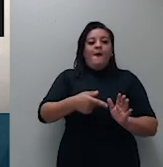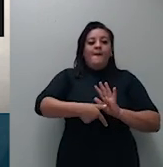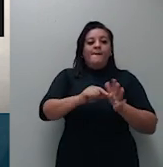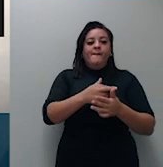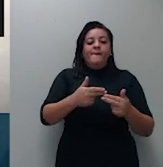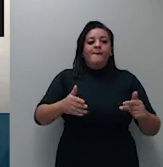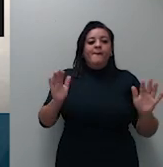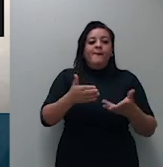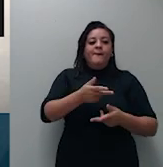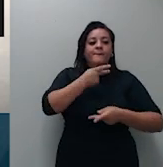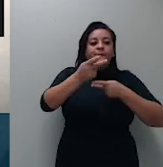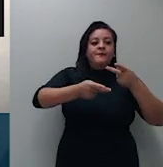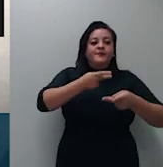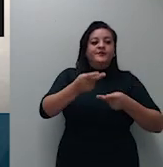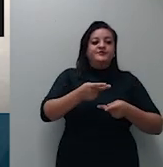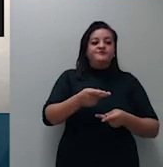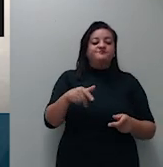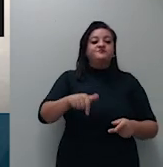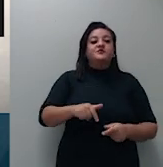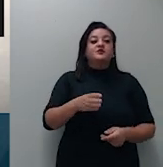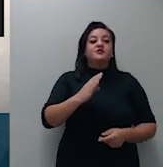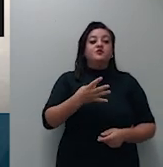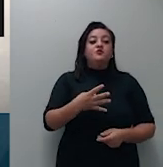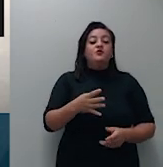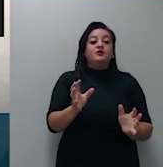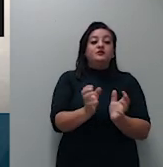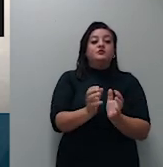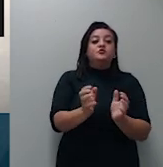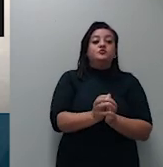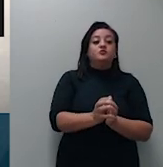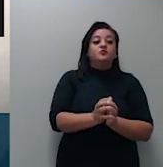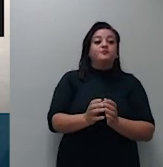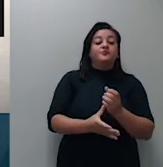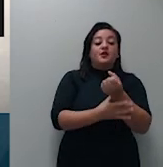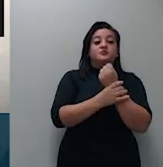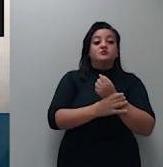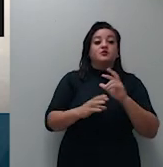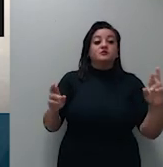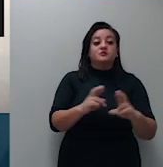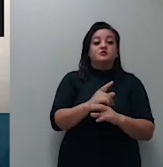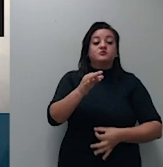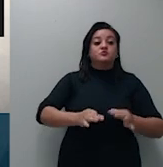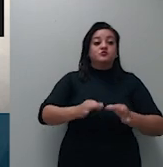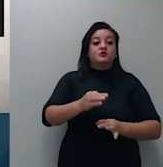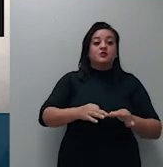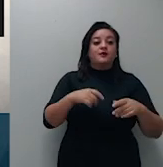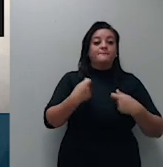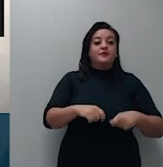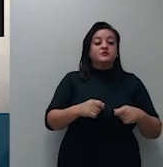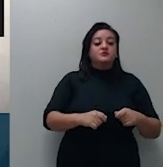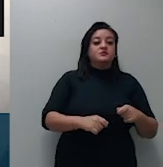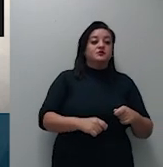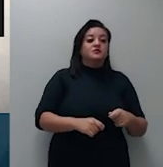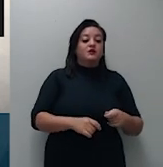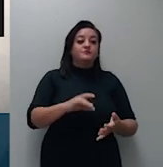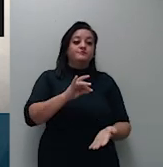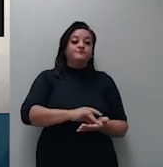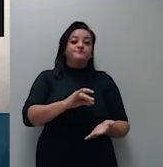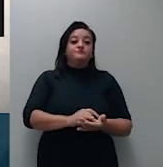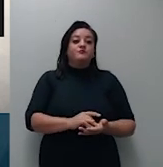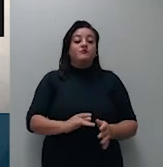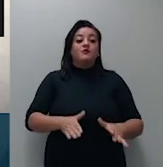também um outro precedente recente daqui da quarta turma segurança das relações jurídicas depende da